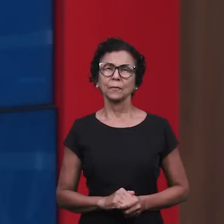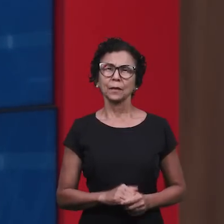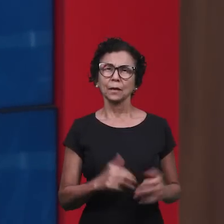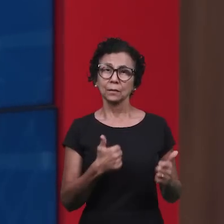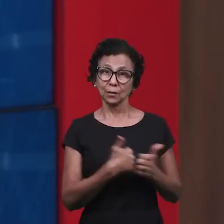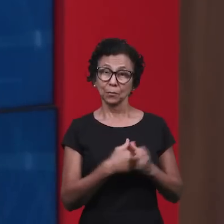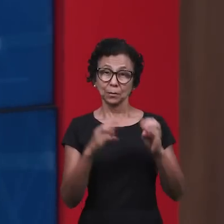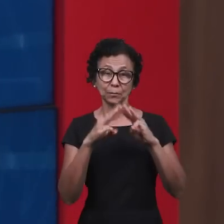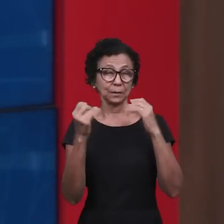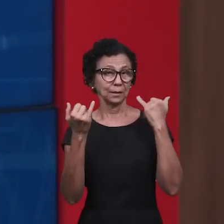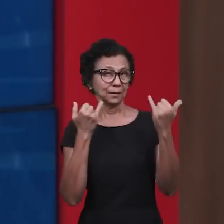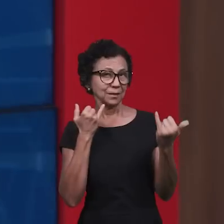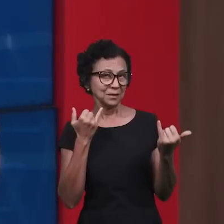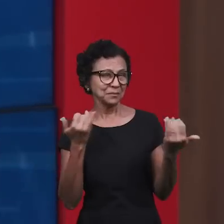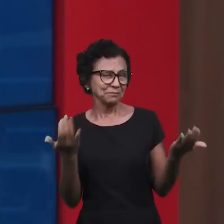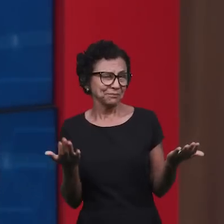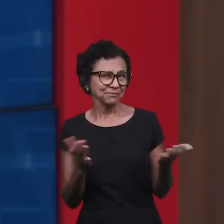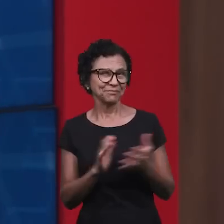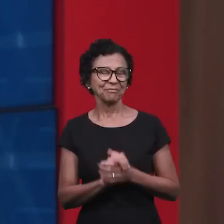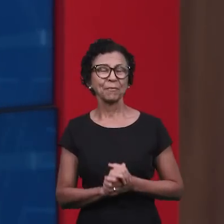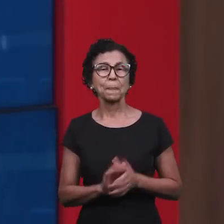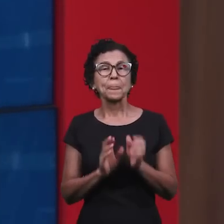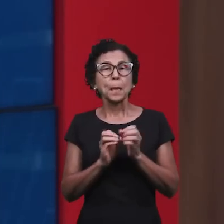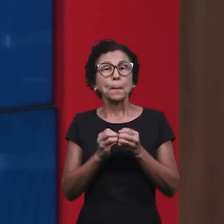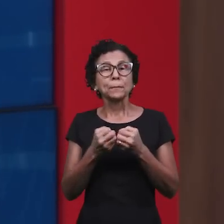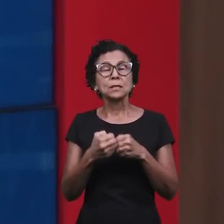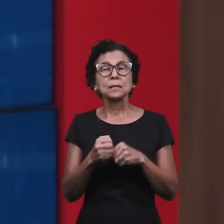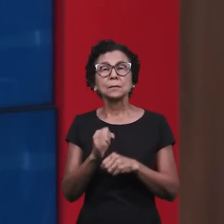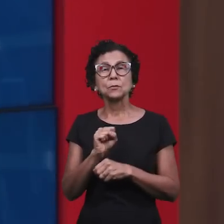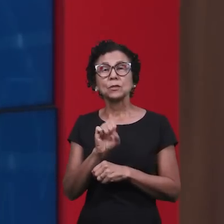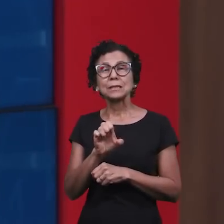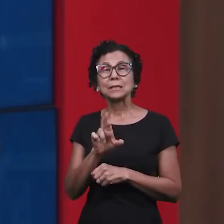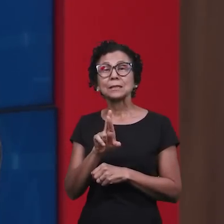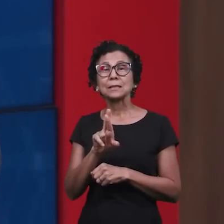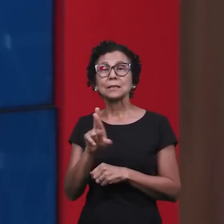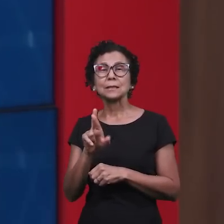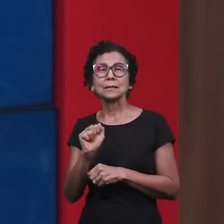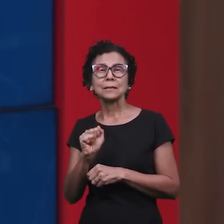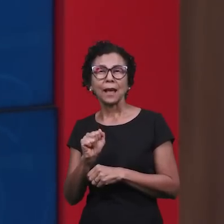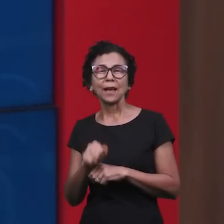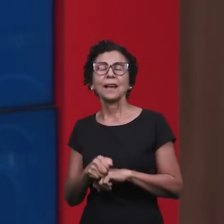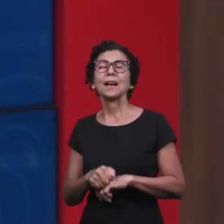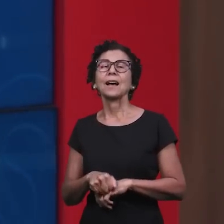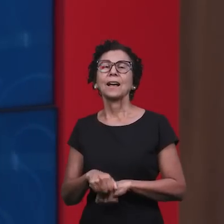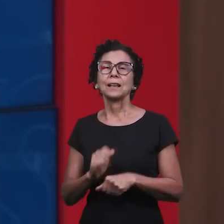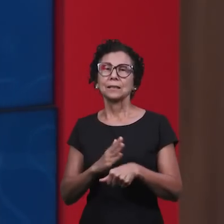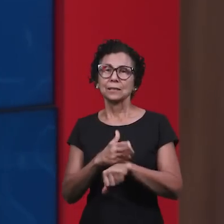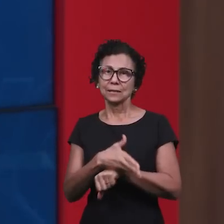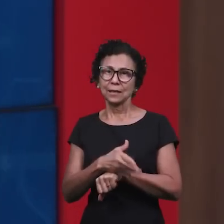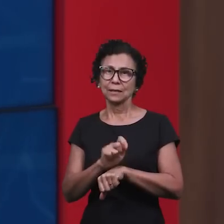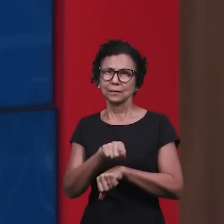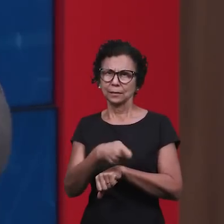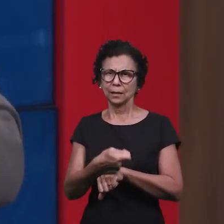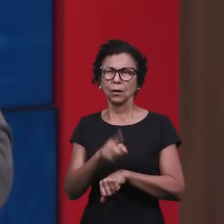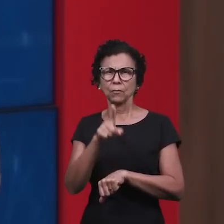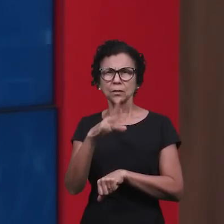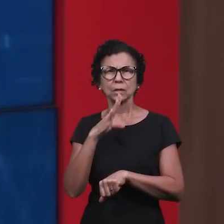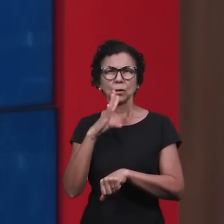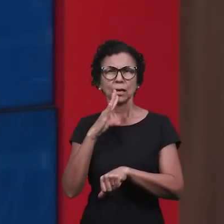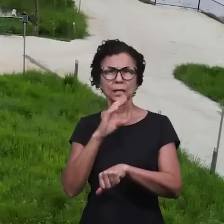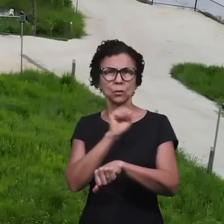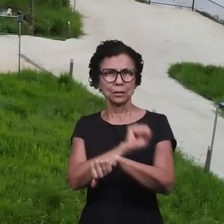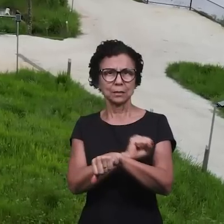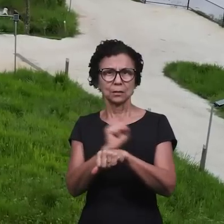Você está acompanhando aqui o Manaim News? Vamos agora para o município de Serra e nós vamos falar sobre o sítio Esperança. Você conhece o